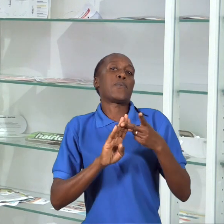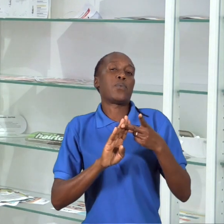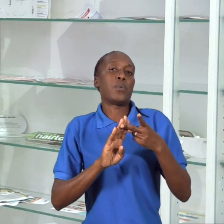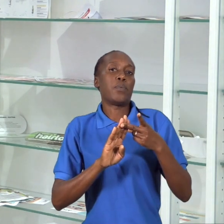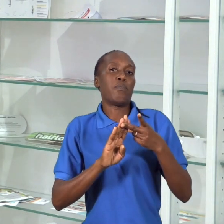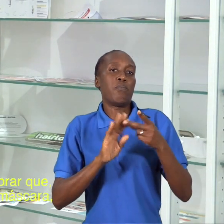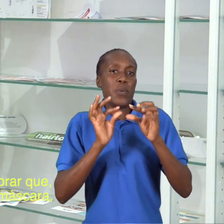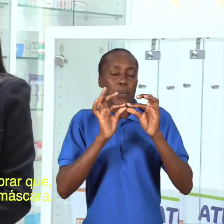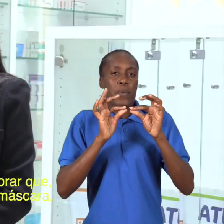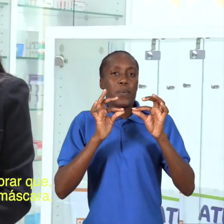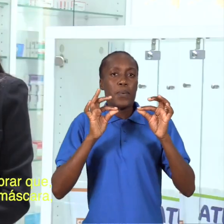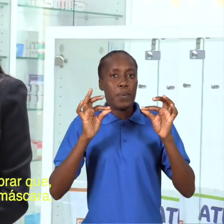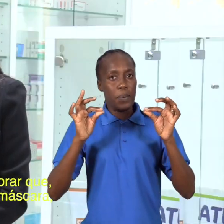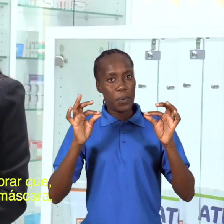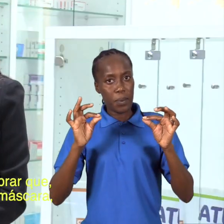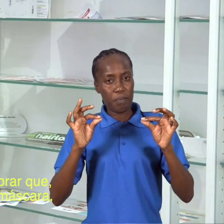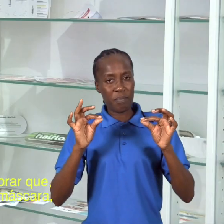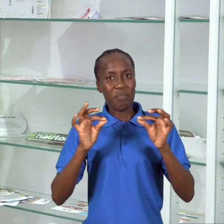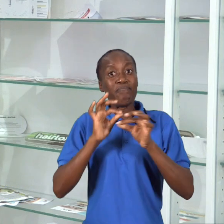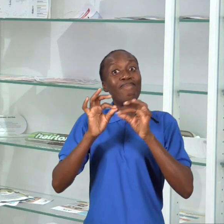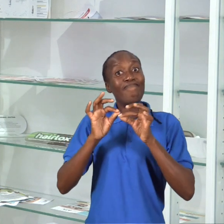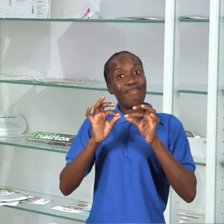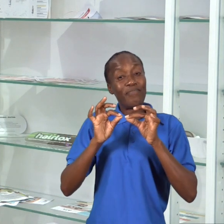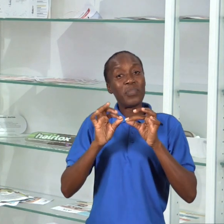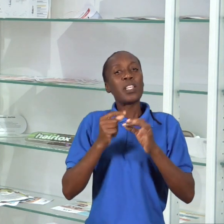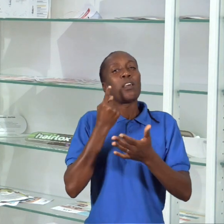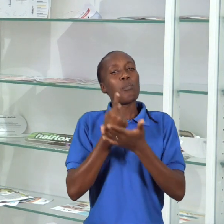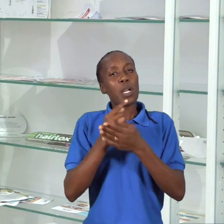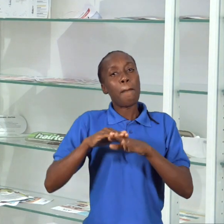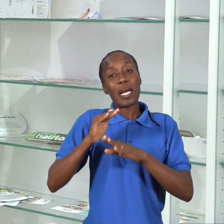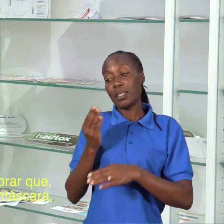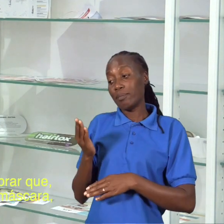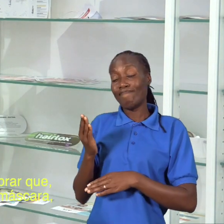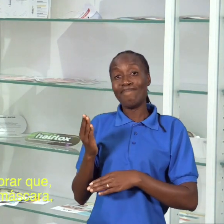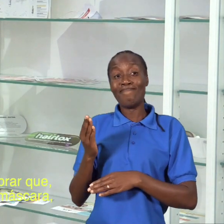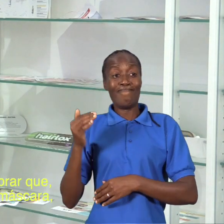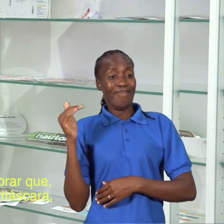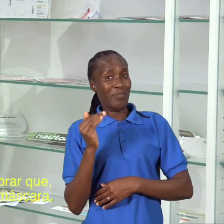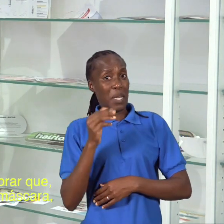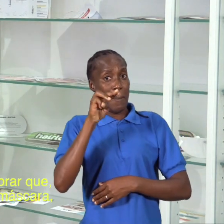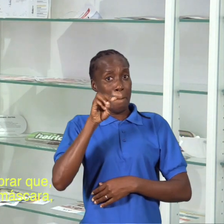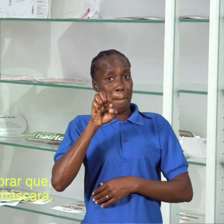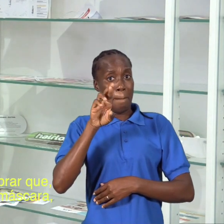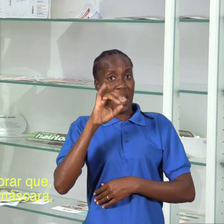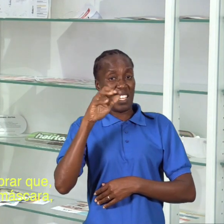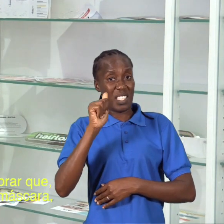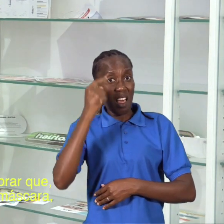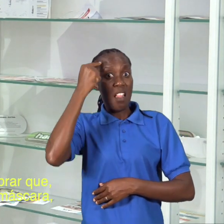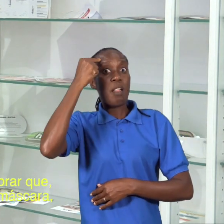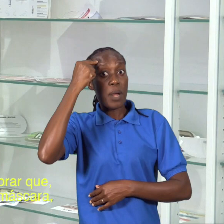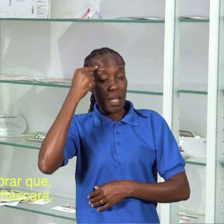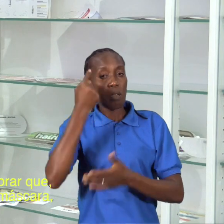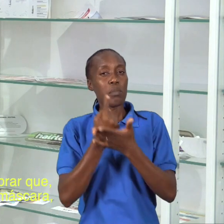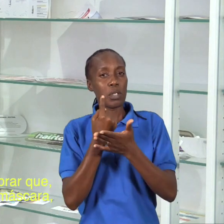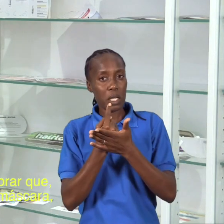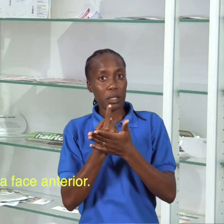É importante também, Mércia, lembrar que ao colocarmos